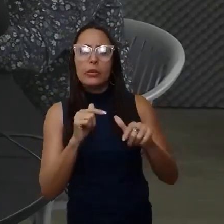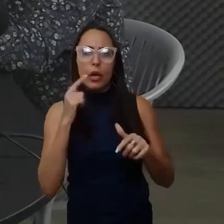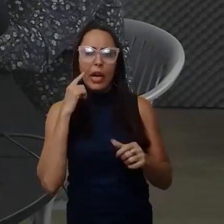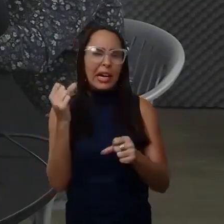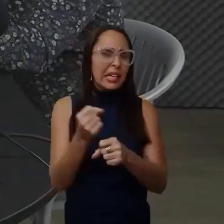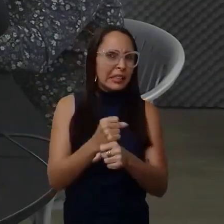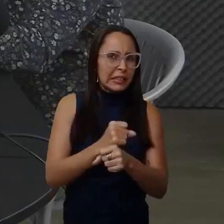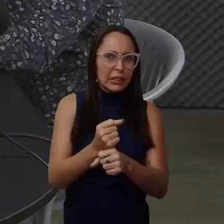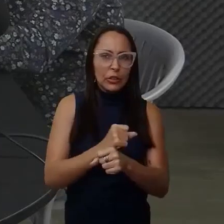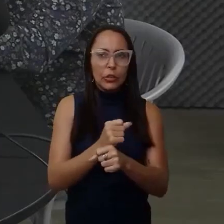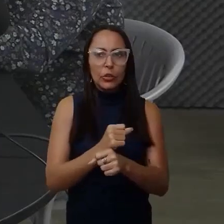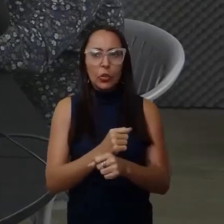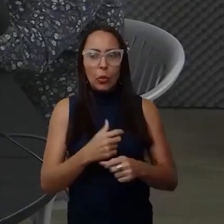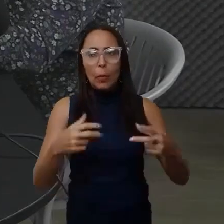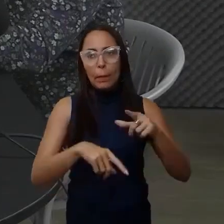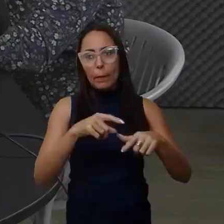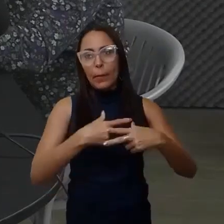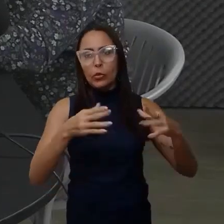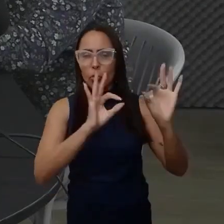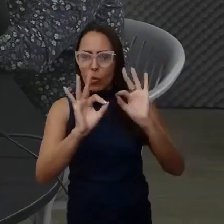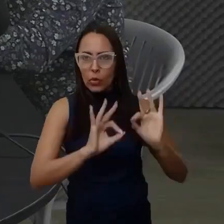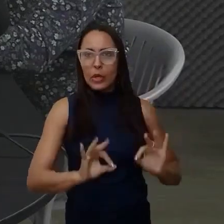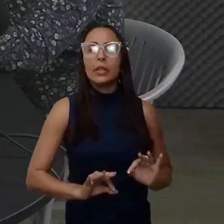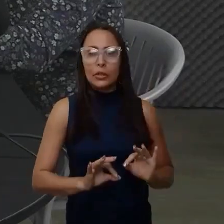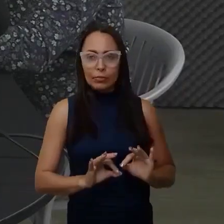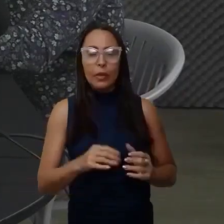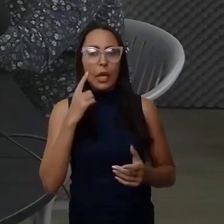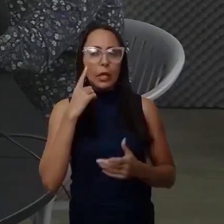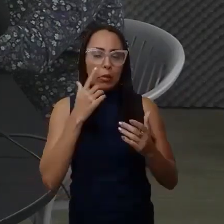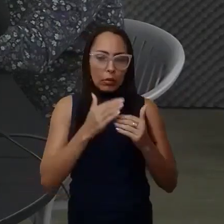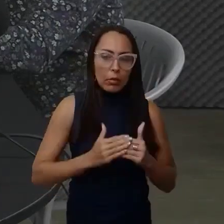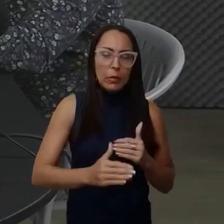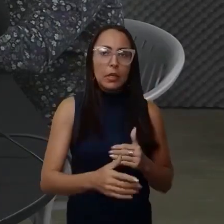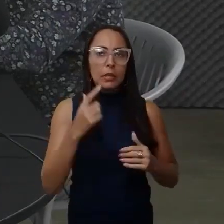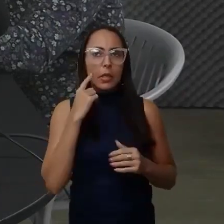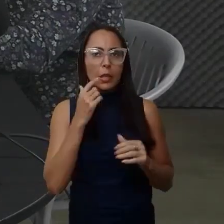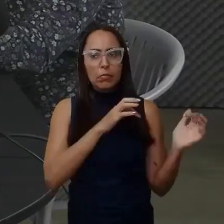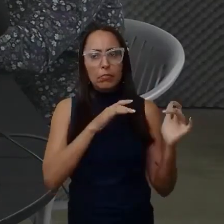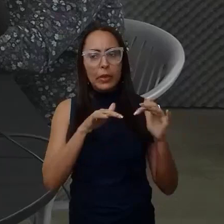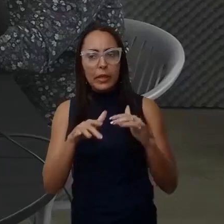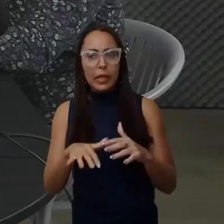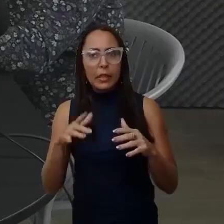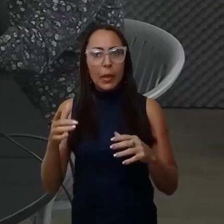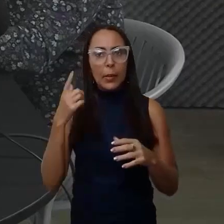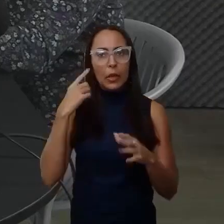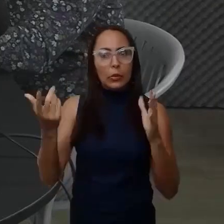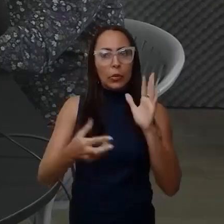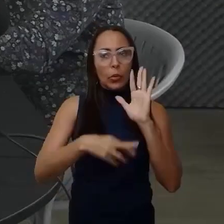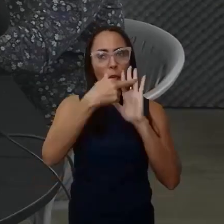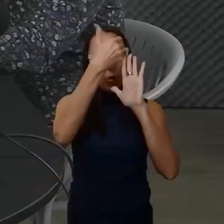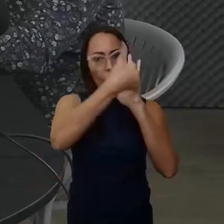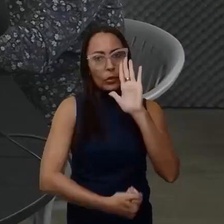anos como produtora executiva, ainda trabalho como produtora executiva, e eu comecei a migrar para o setor de direção e roteiro justamente